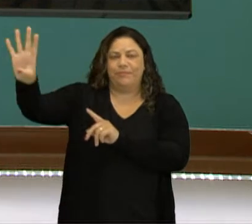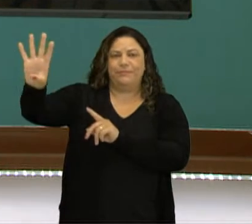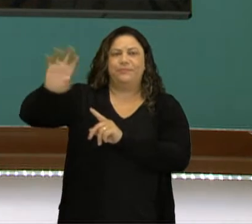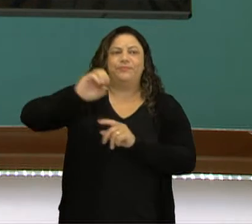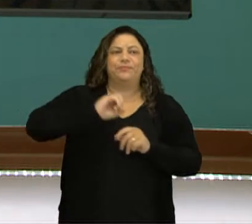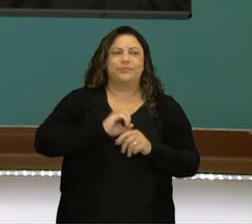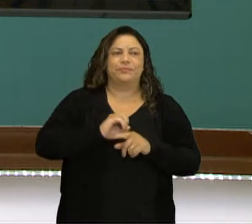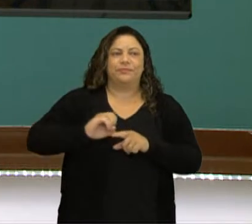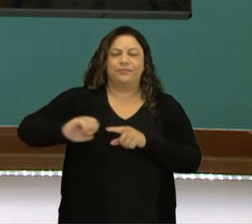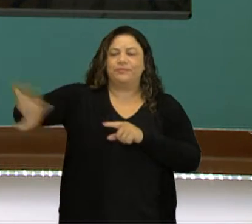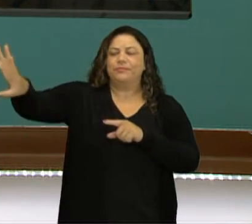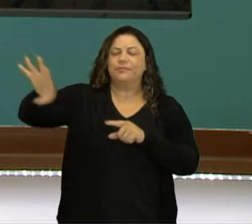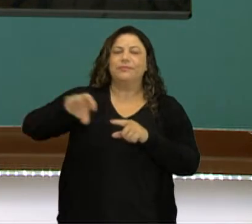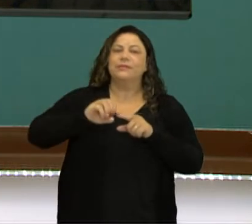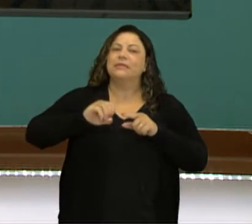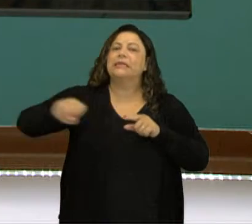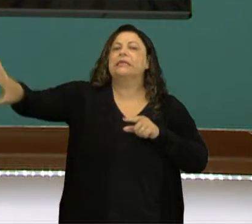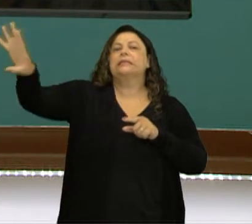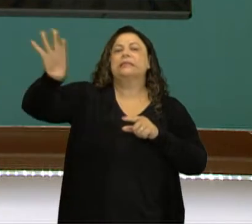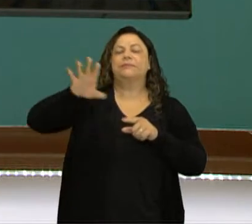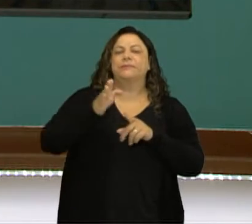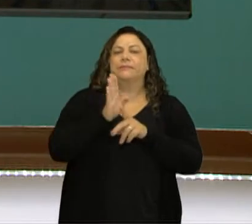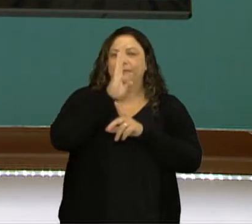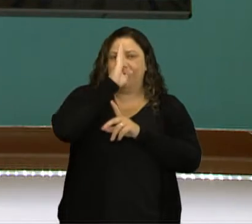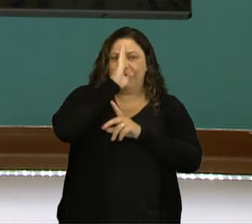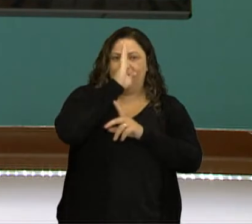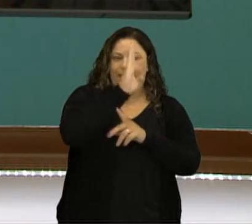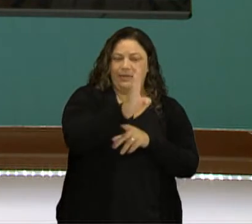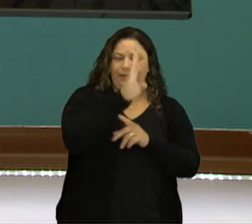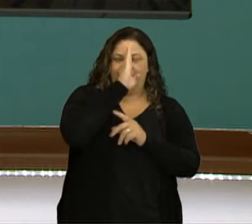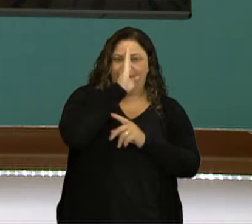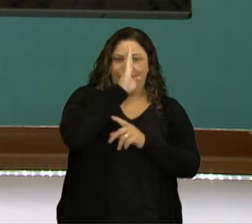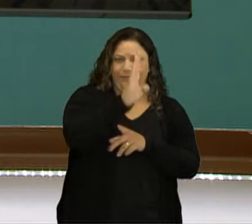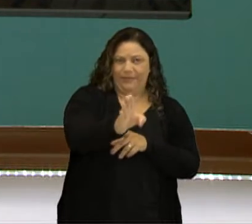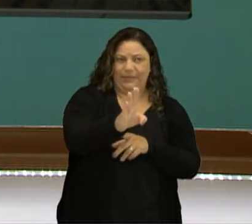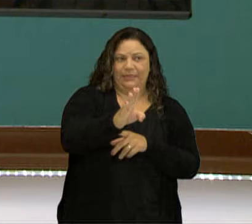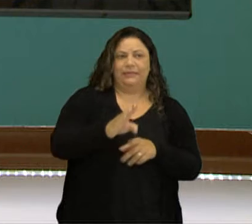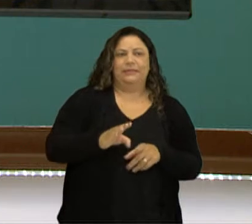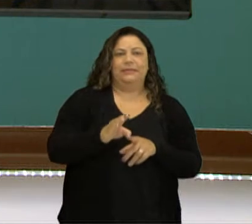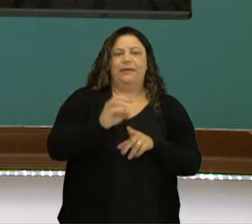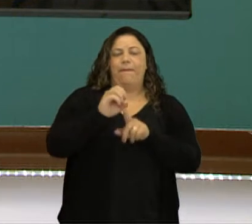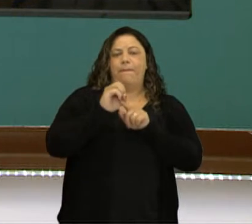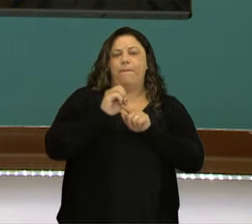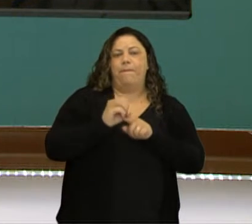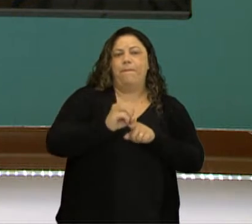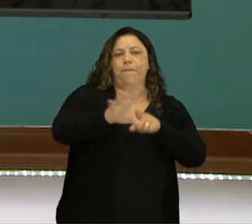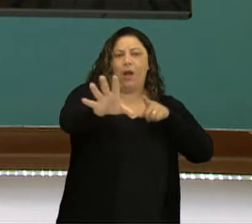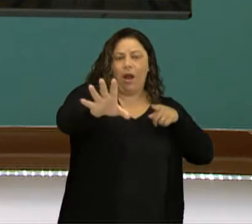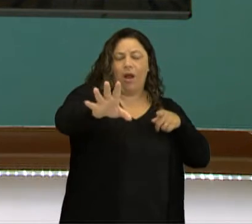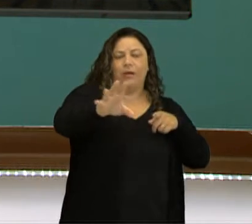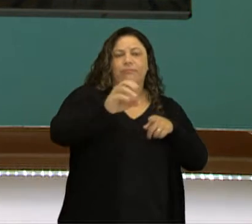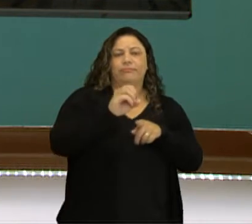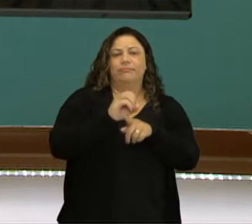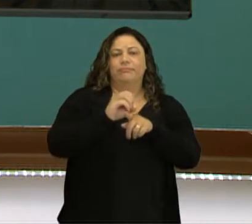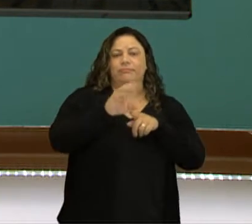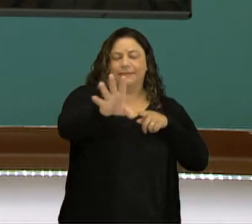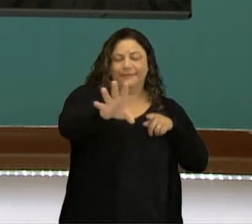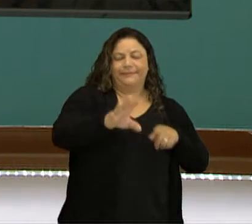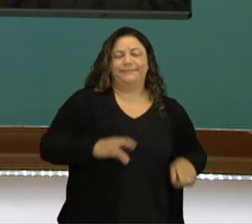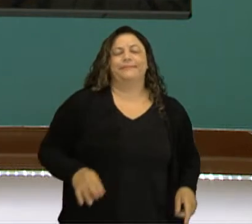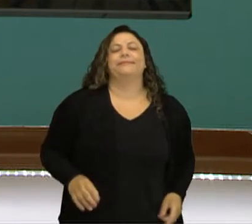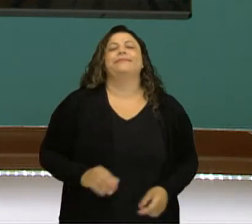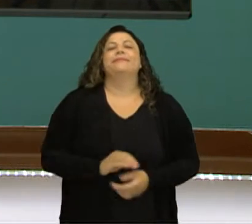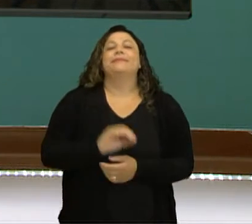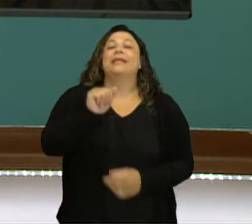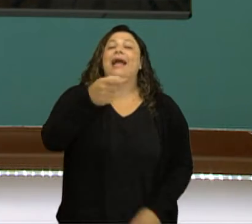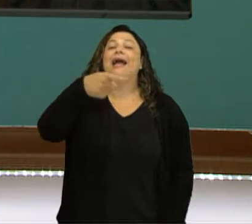uma força empurrando a bola para frente, enquanto vai ter uma ação empurrando o canhão para trás. Ok? Princípio de ação e reação.